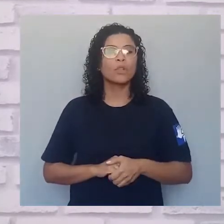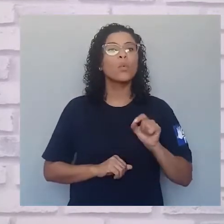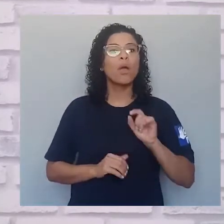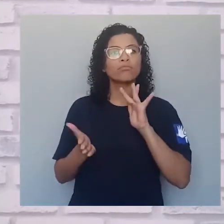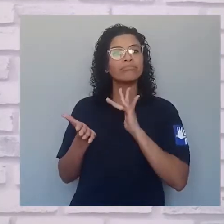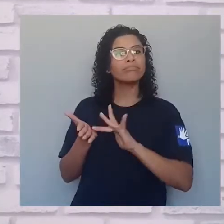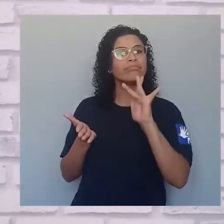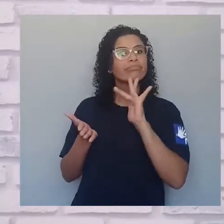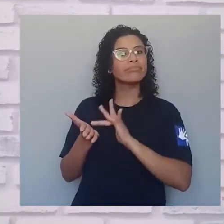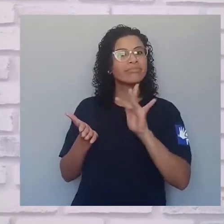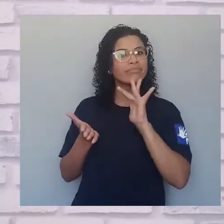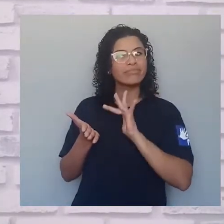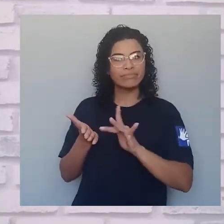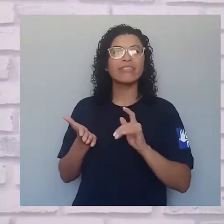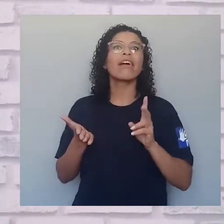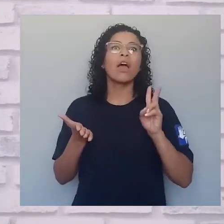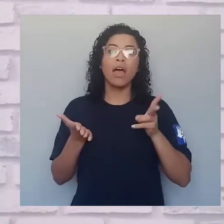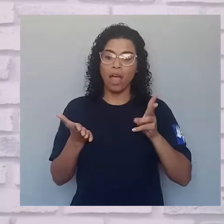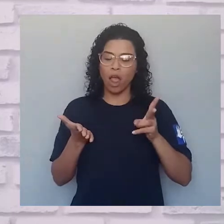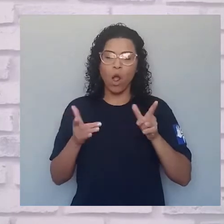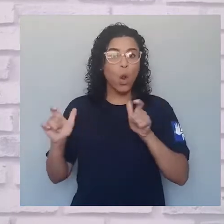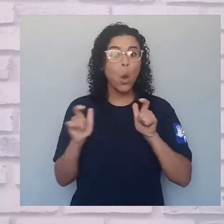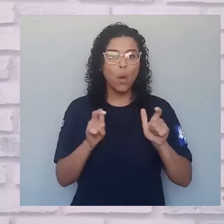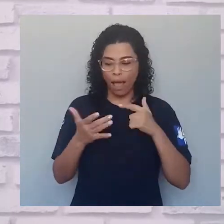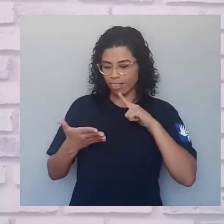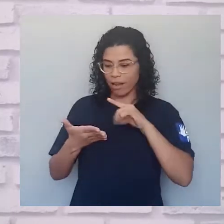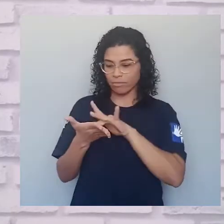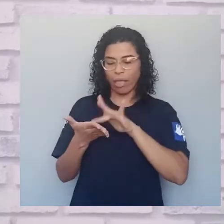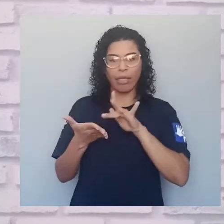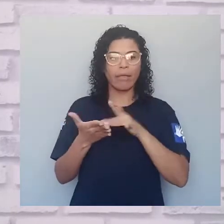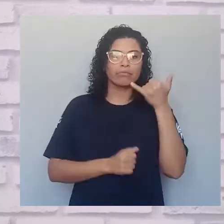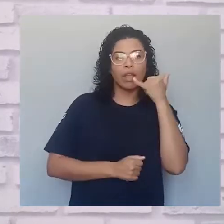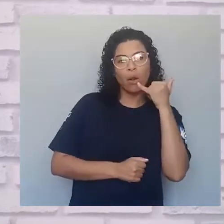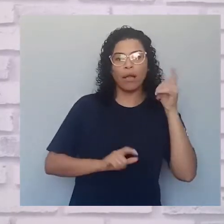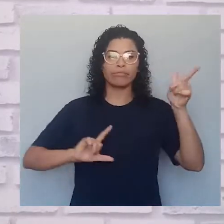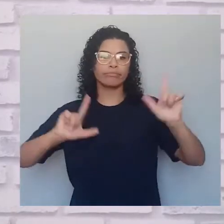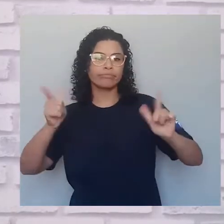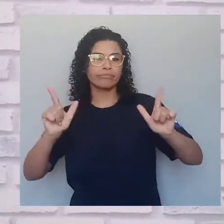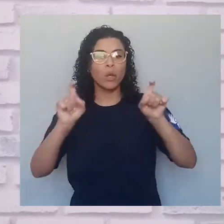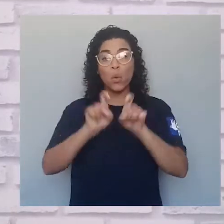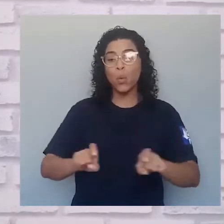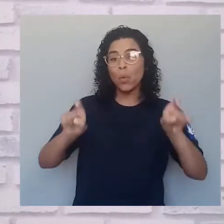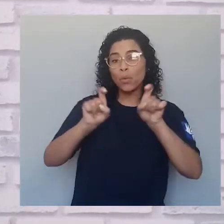Tablet. As telas estão em todos os lugares, nos celulares, nas televisões, nos